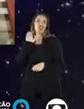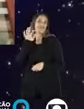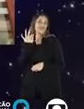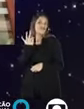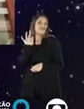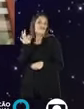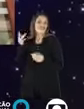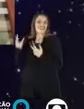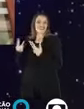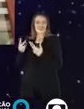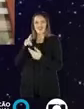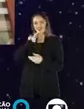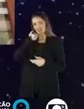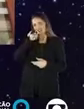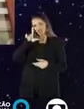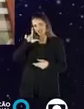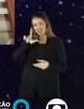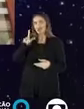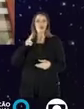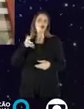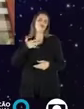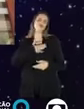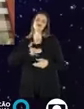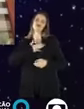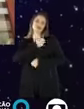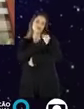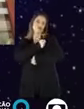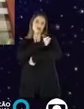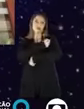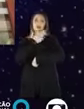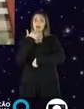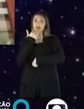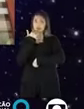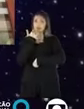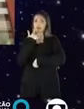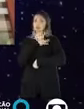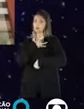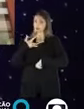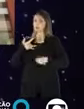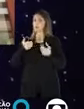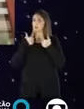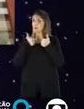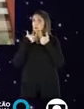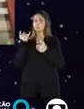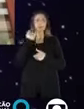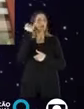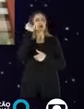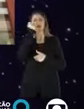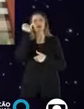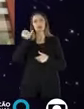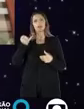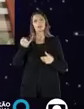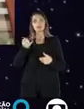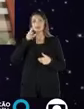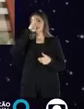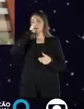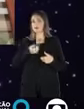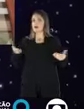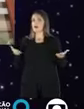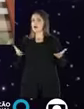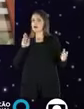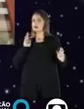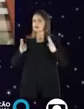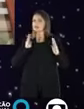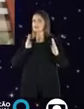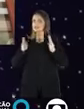cozinha e alimentação é uma coisa muito importante na vida nossa, principalmente nesse momento em que a gente